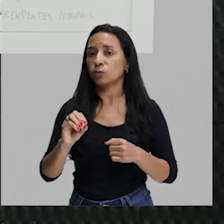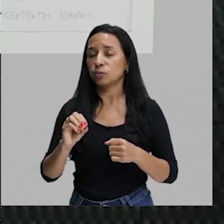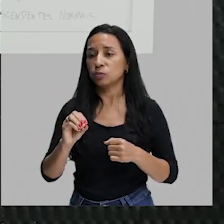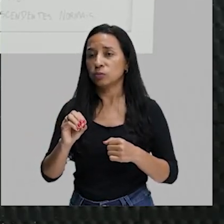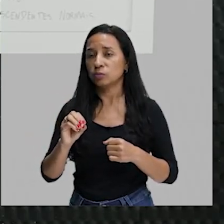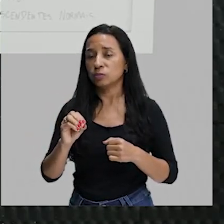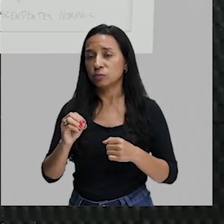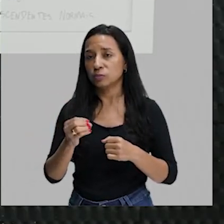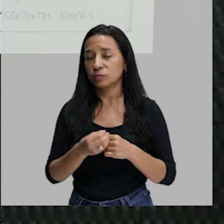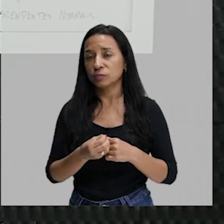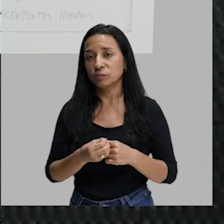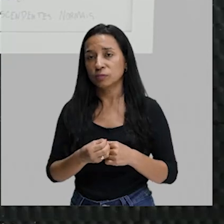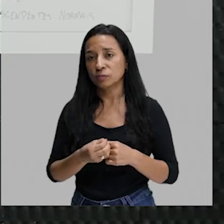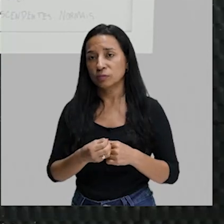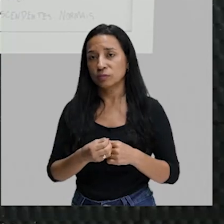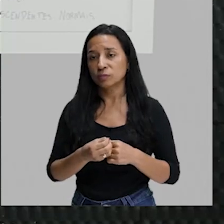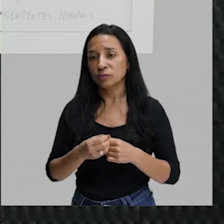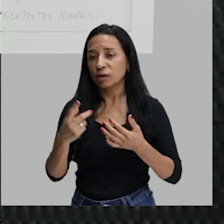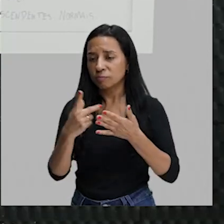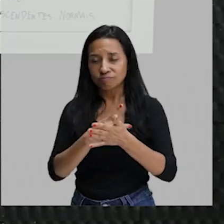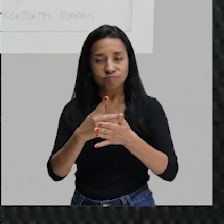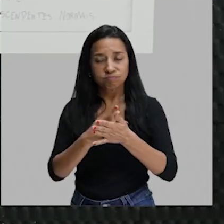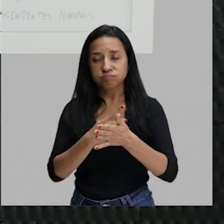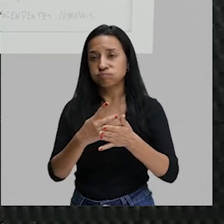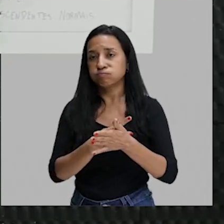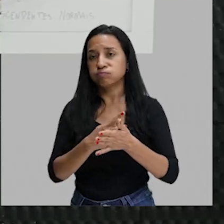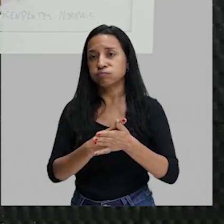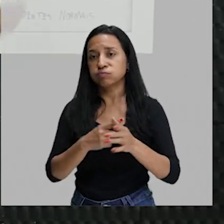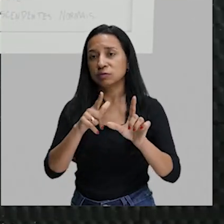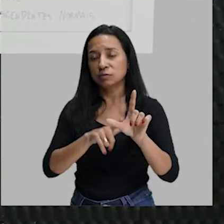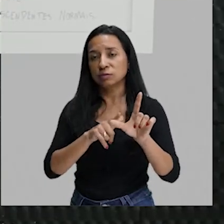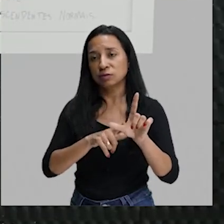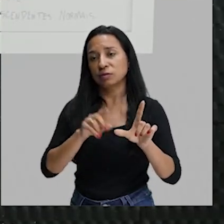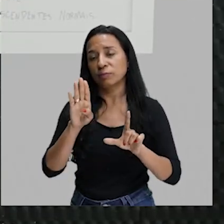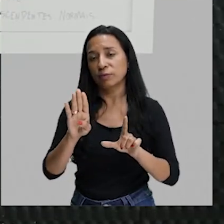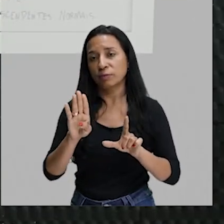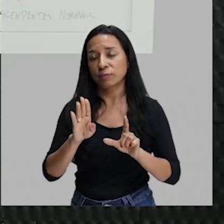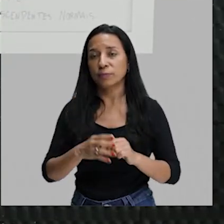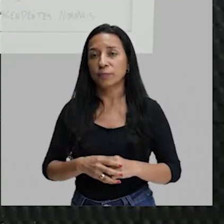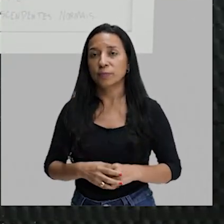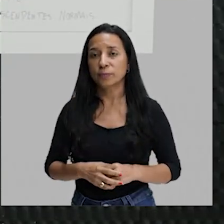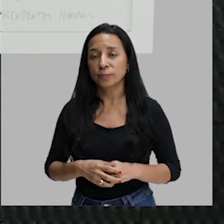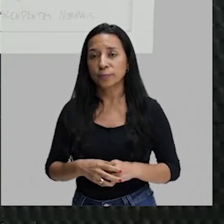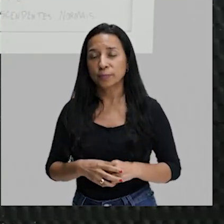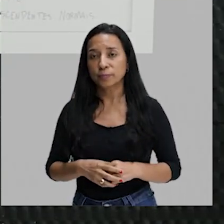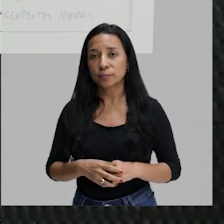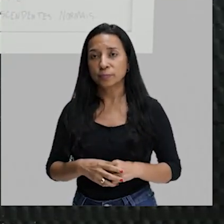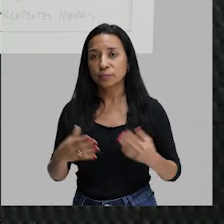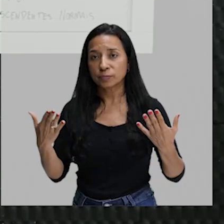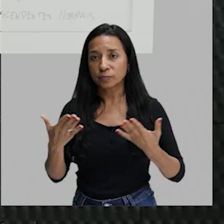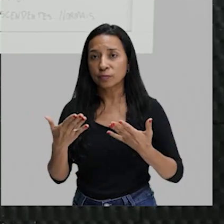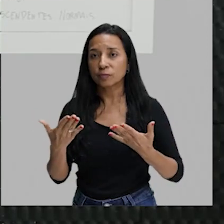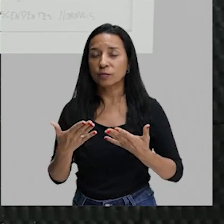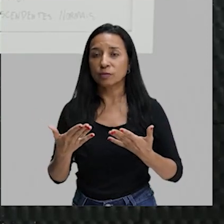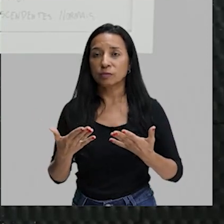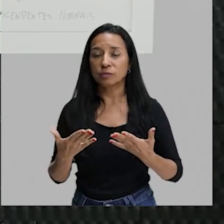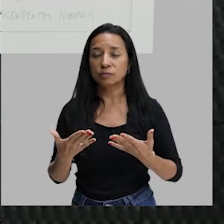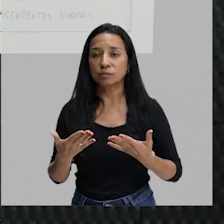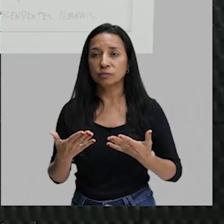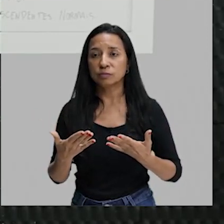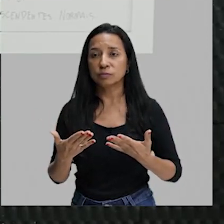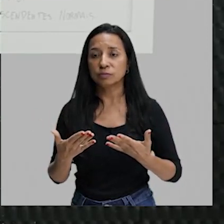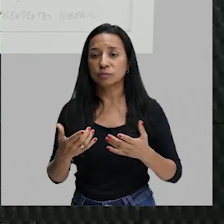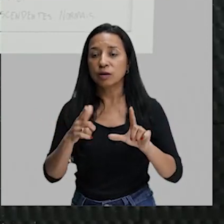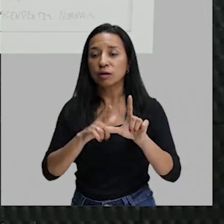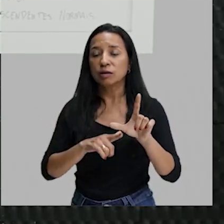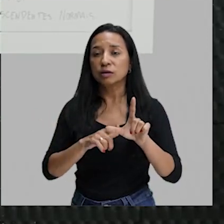totalmente essa letra B. A letra B totalmente errada. Tá certo? Agora vamos para a letra